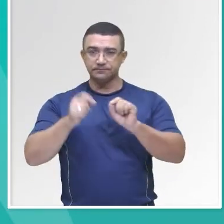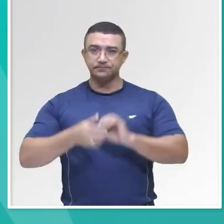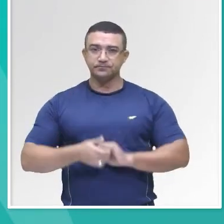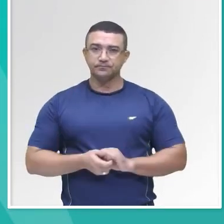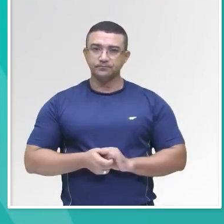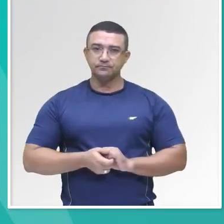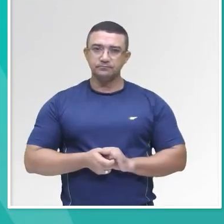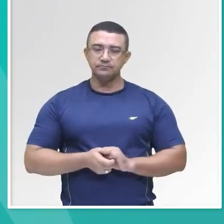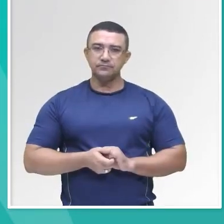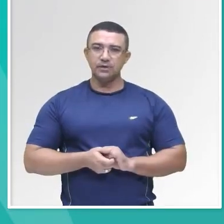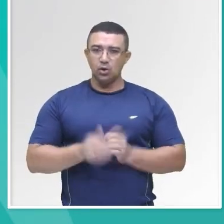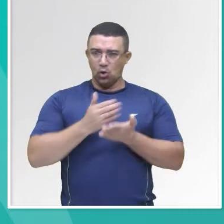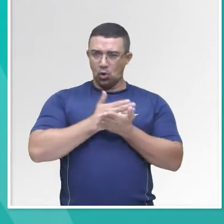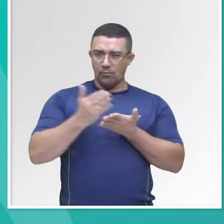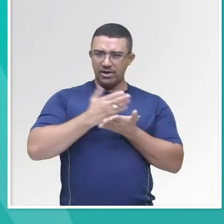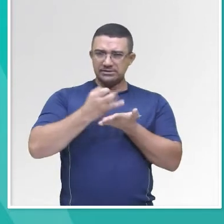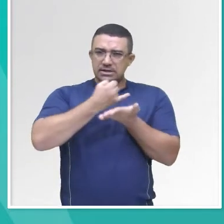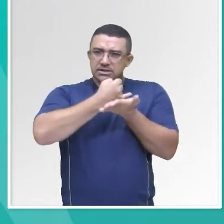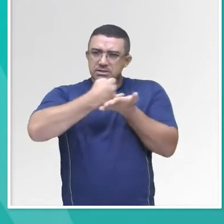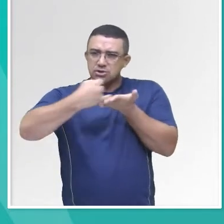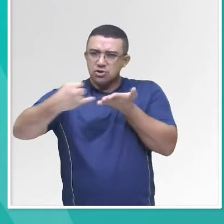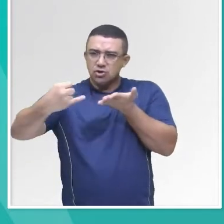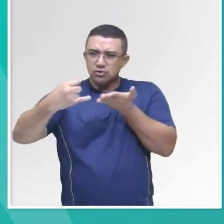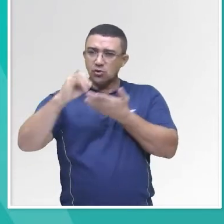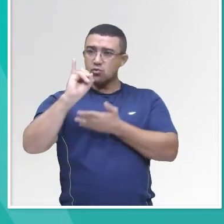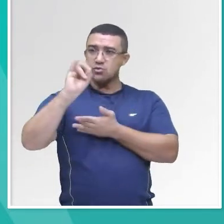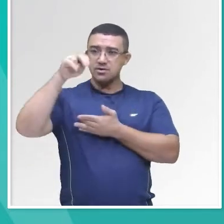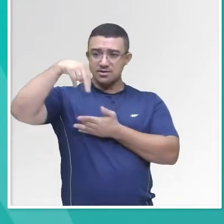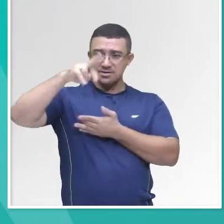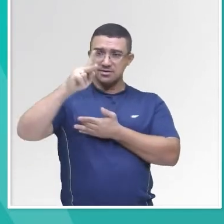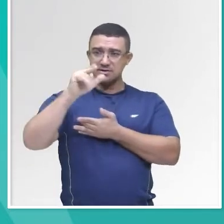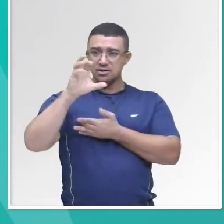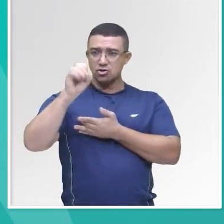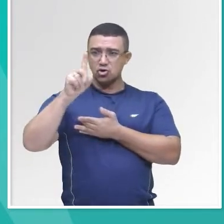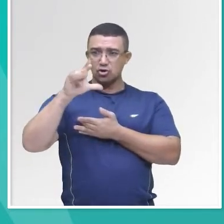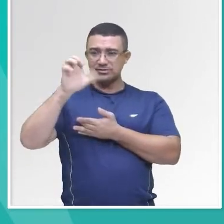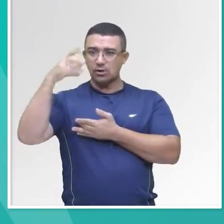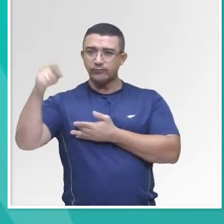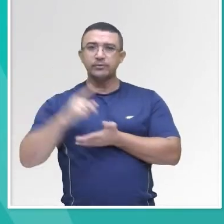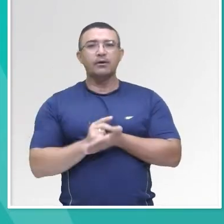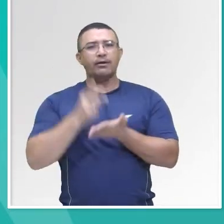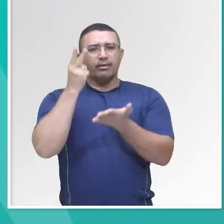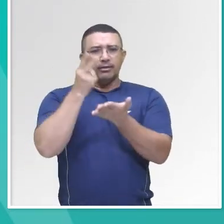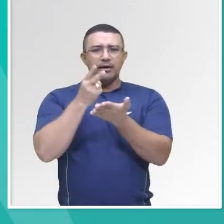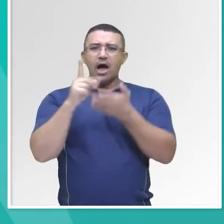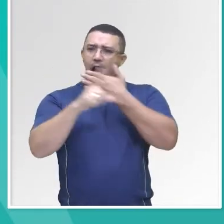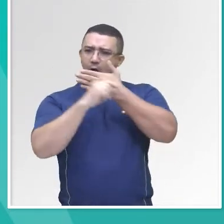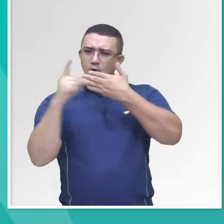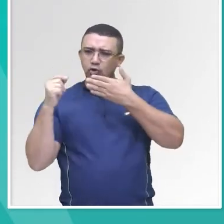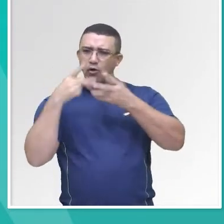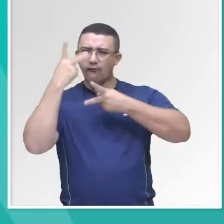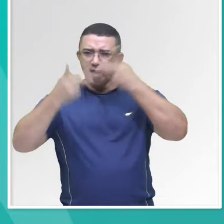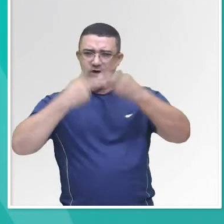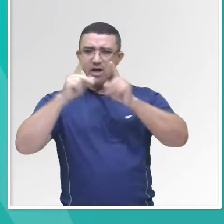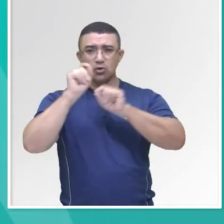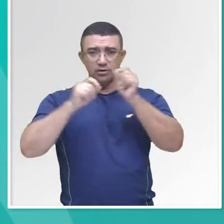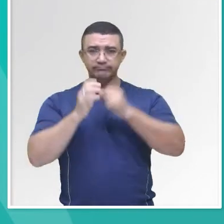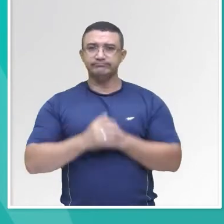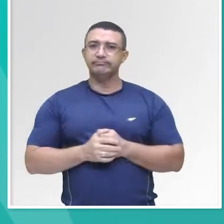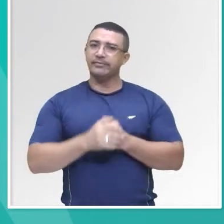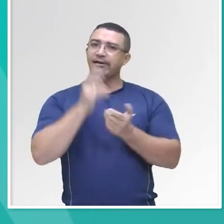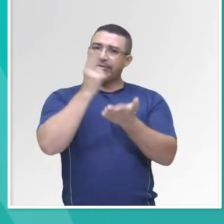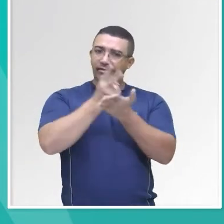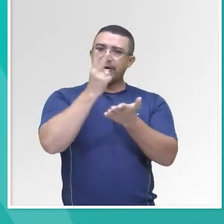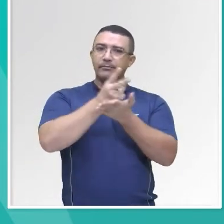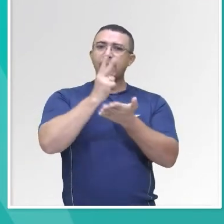chamamos de introdução. Cada vez mais, olha, o autor, ele questiona aí. As crianças